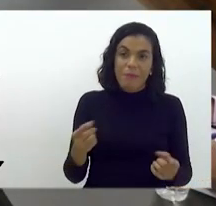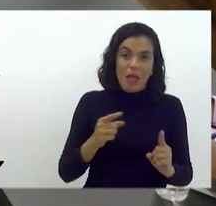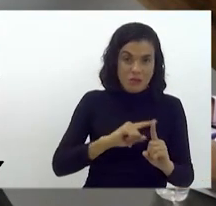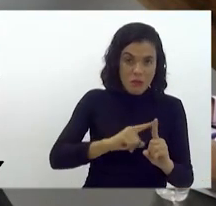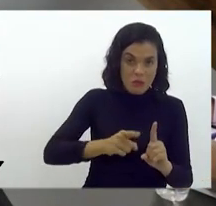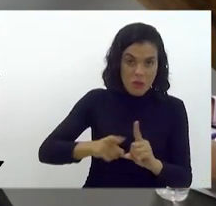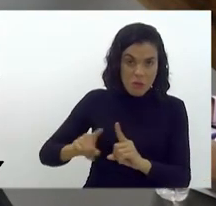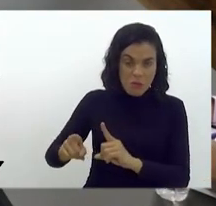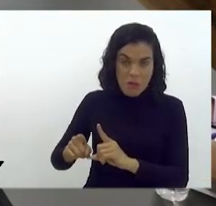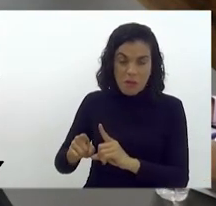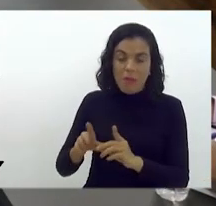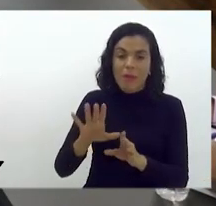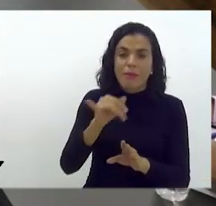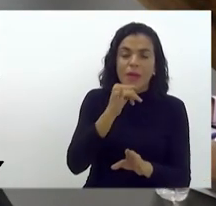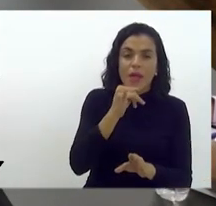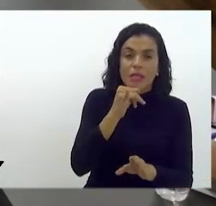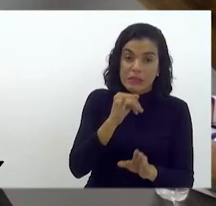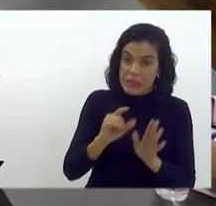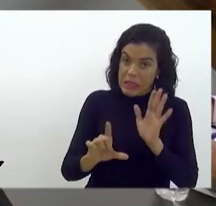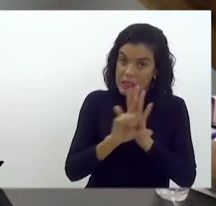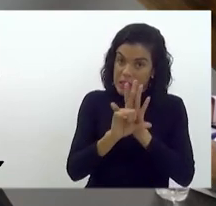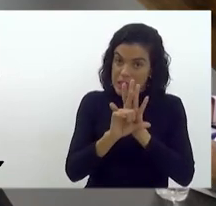na verdade